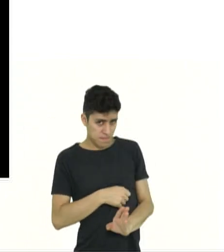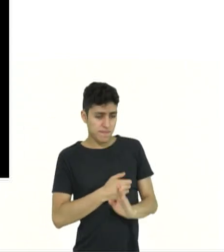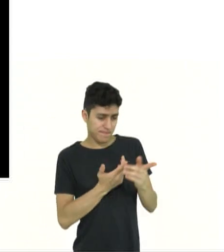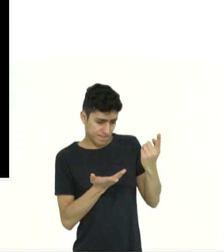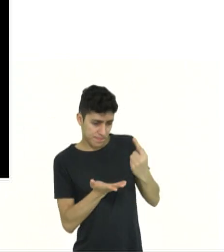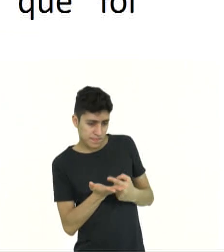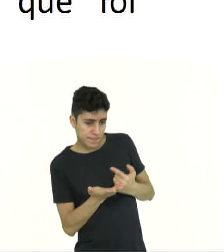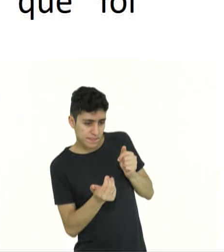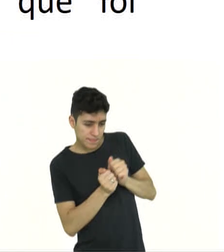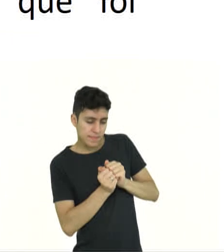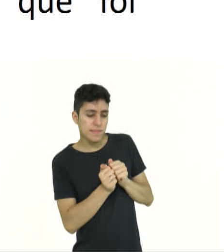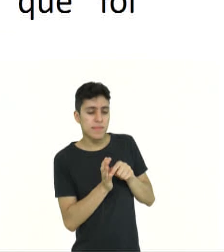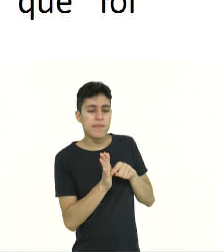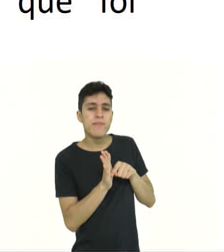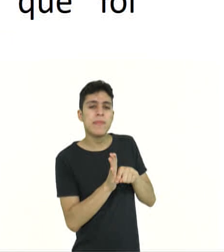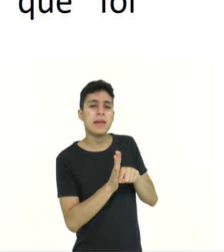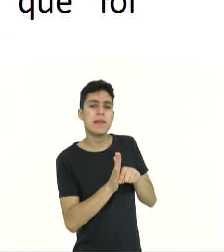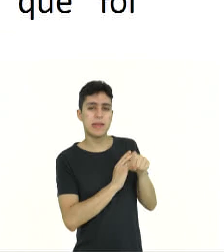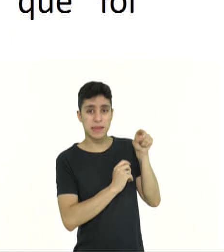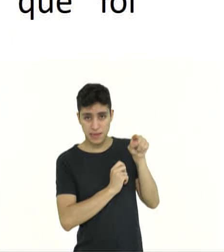uma estação de pesquisa lá.